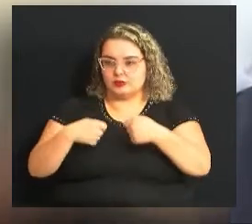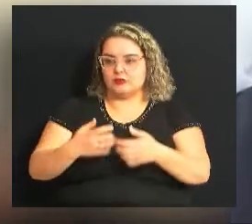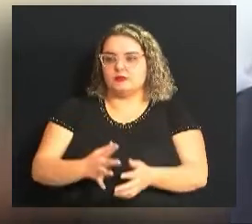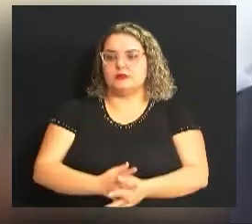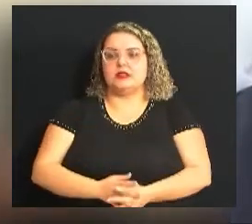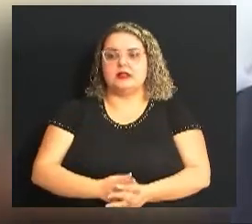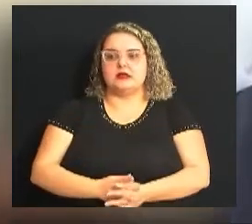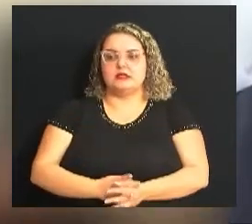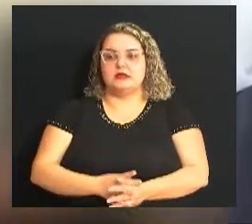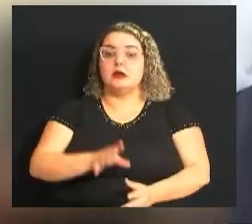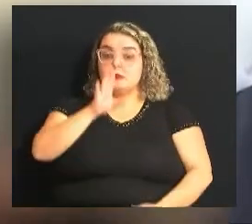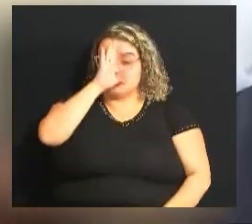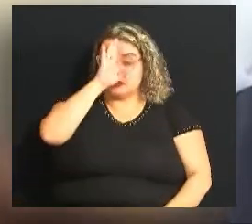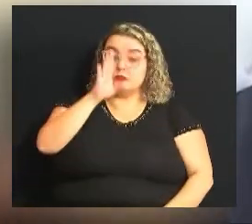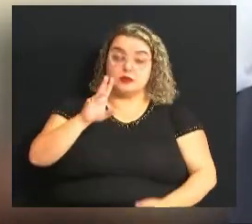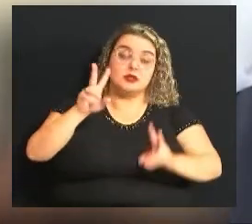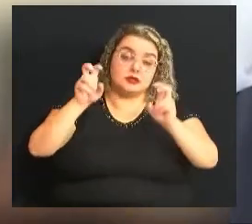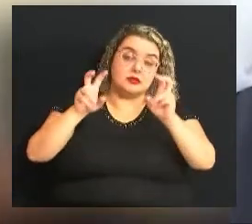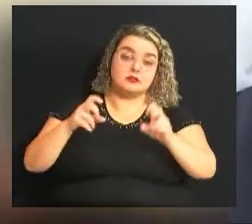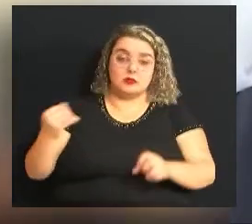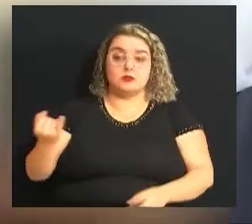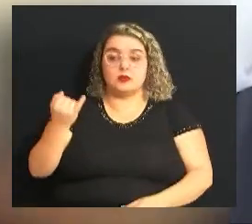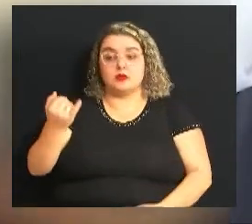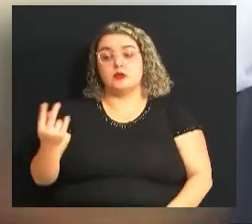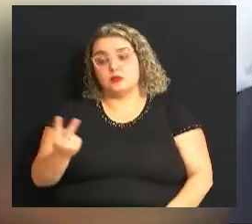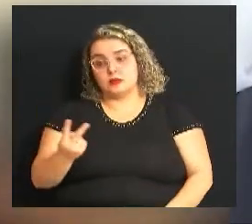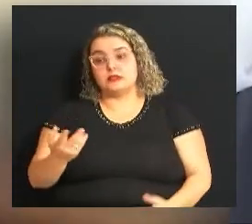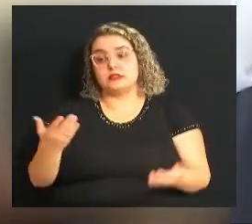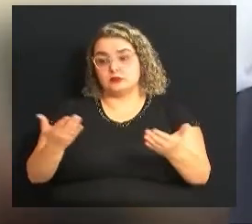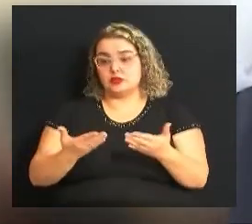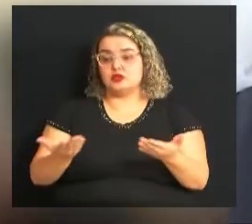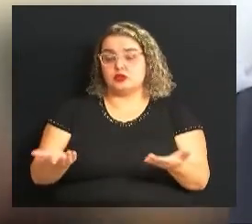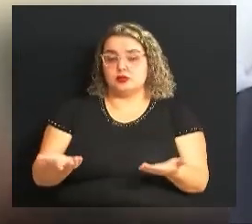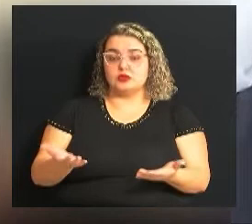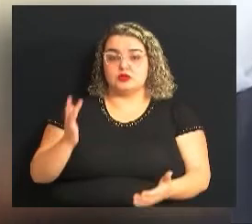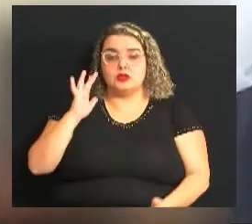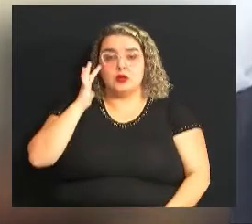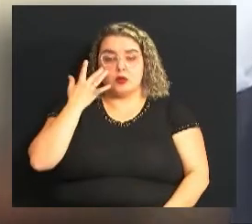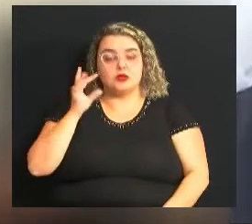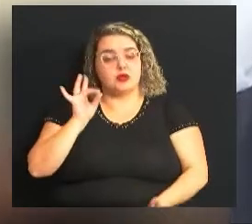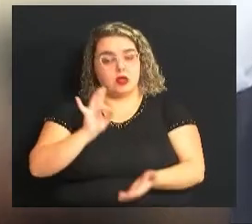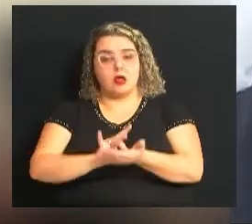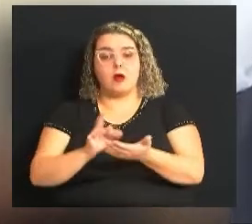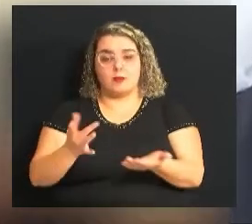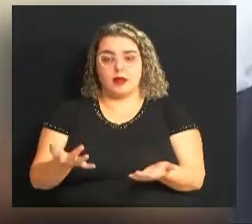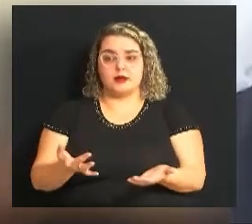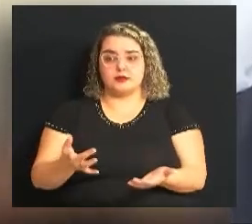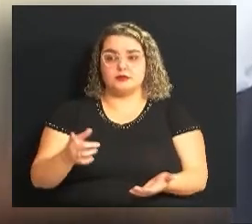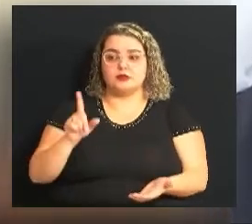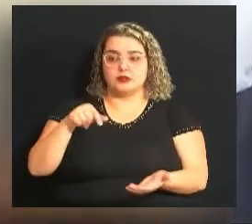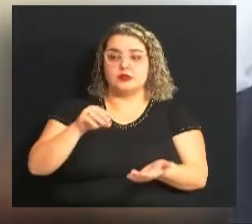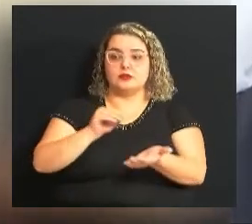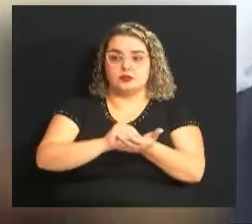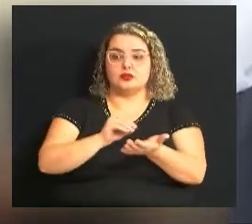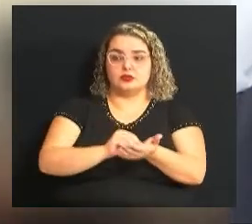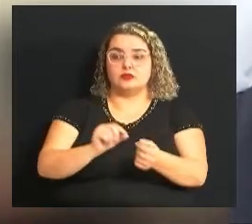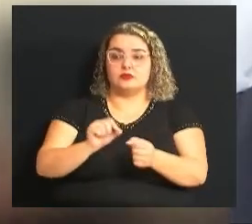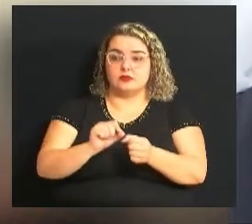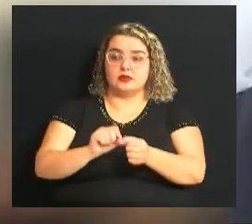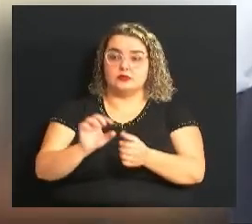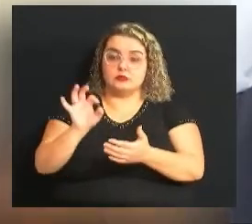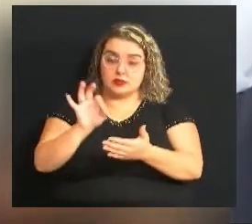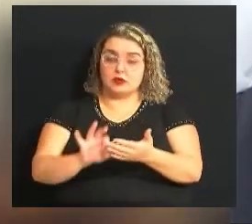estarei sempre à disposição quando for necessário principalmente temas importantes na Como foram esses dois né e acho que realmente